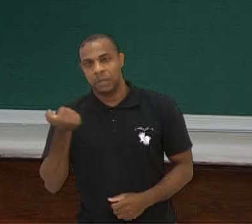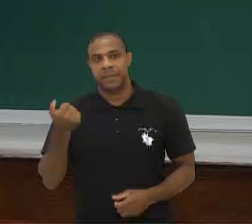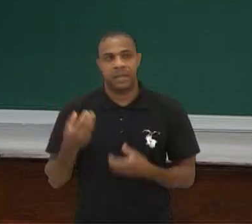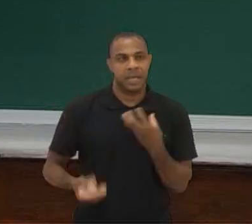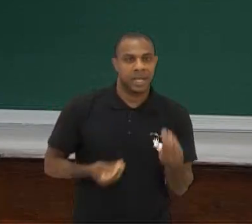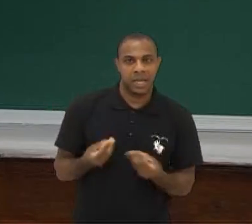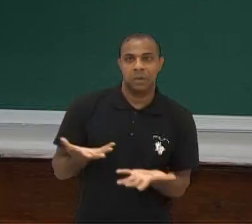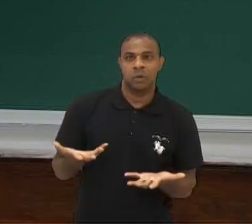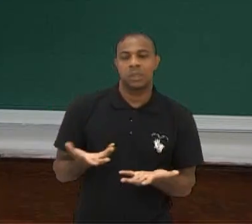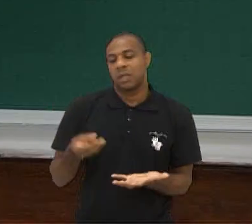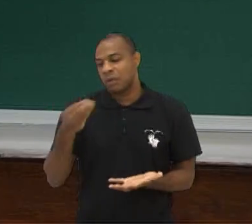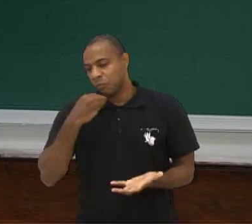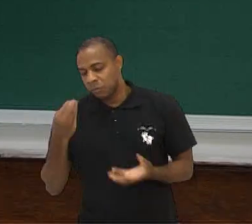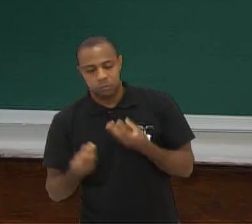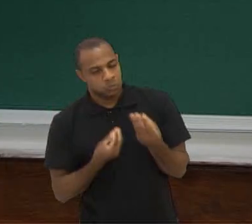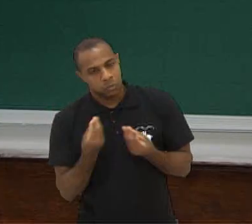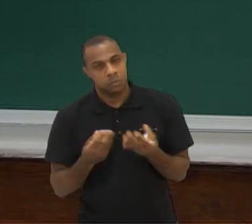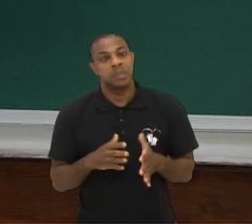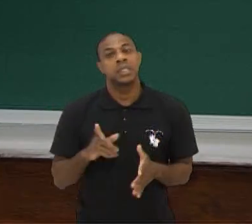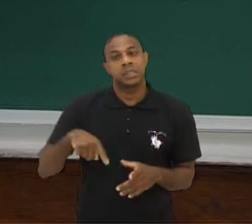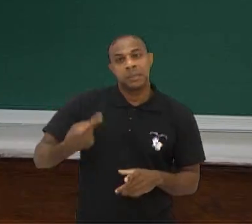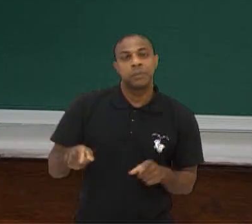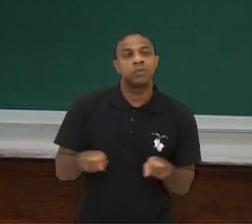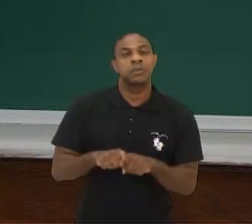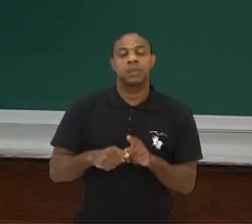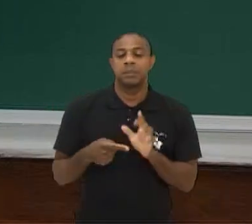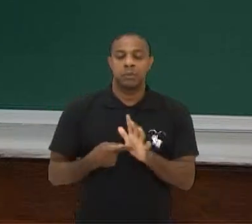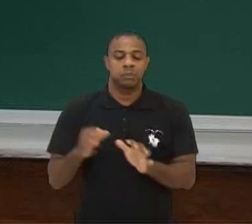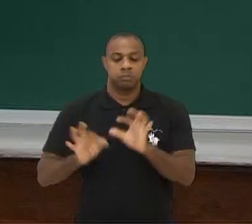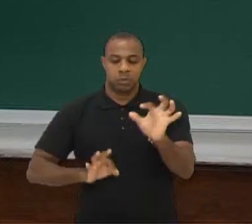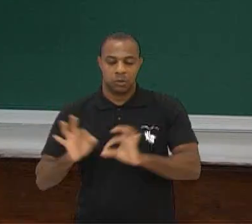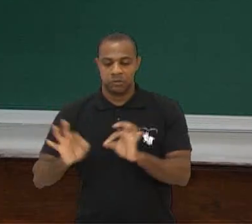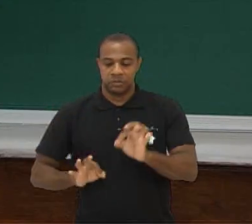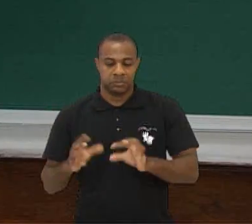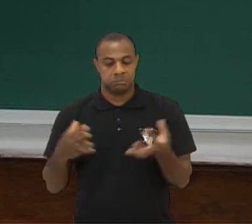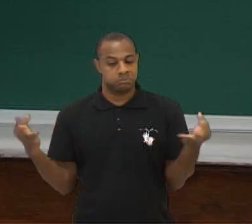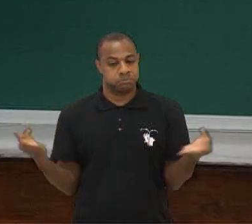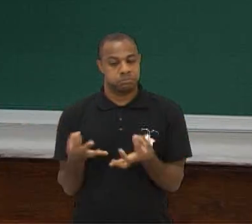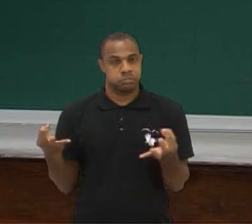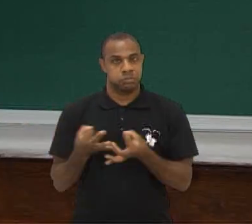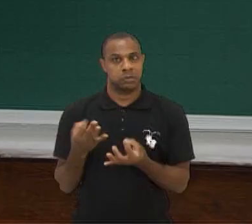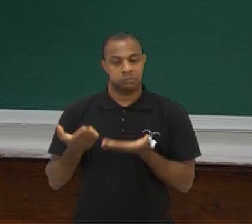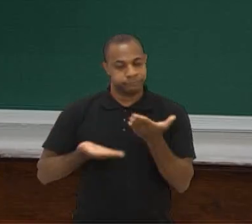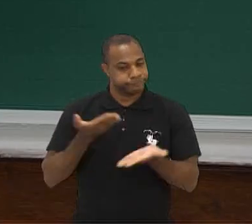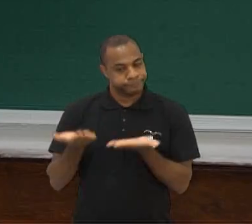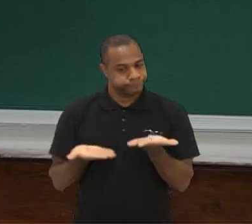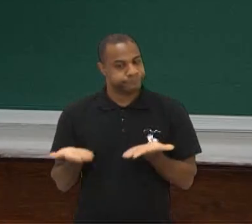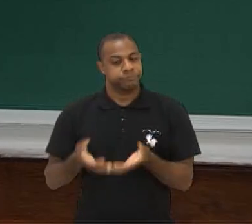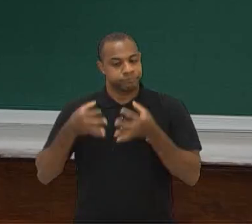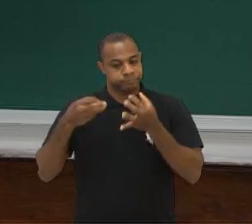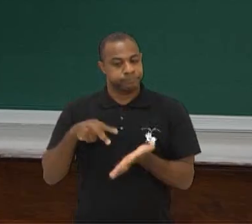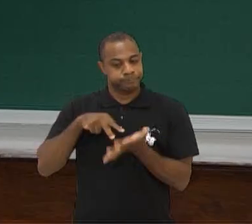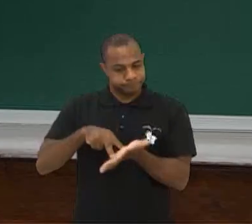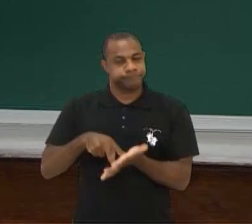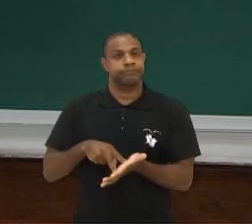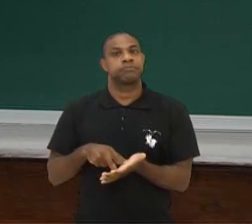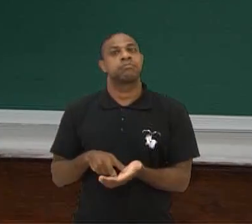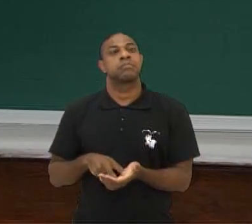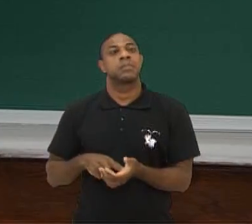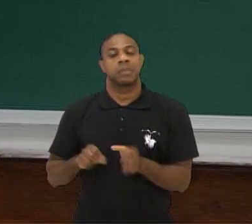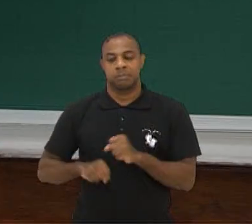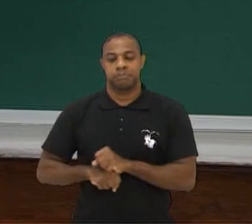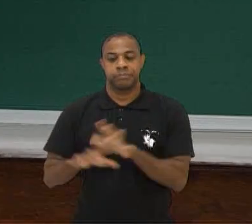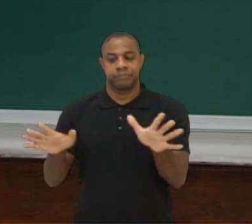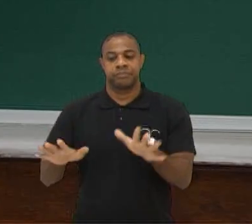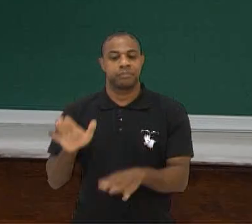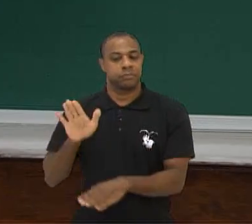as fragilidades e, na sequência, lança-se um projeto que tenha mais viabilidade para dar certo, né, e para expandir